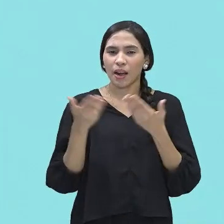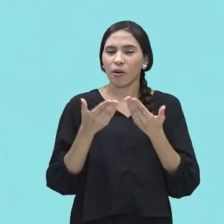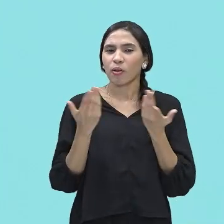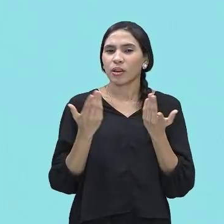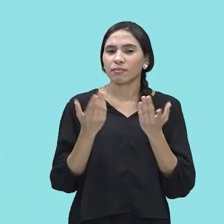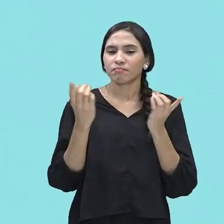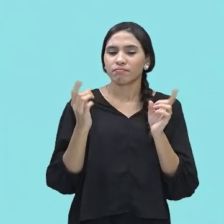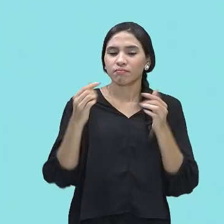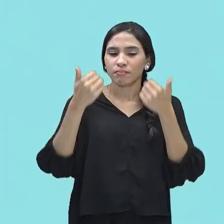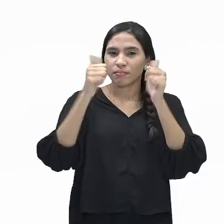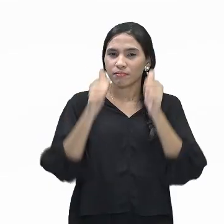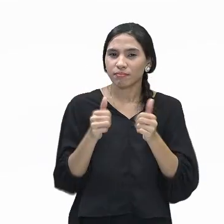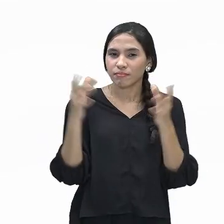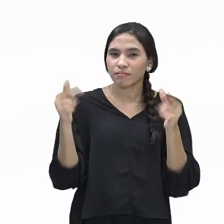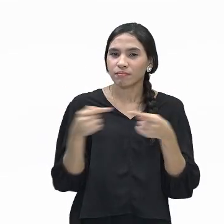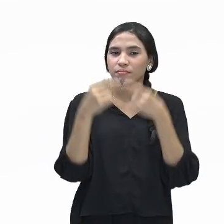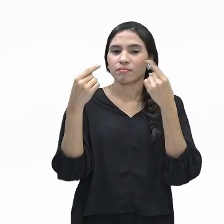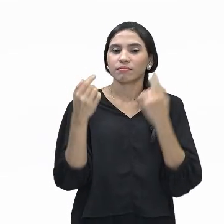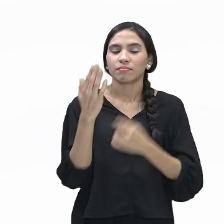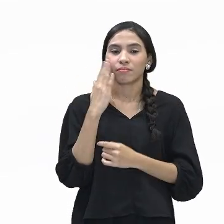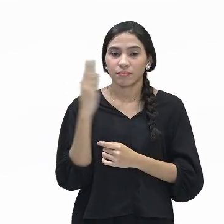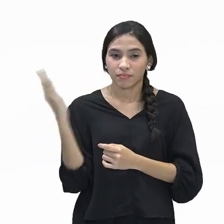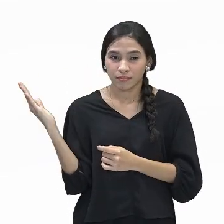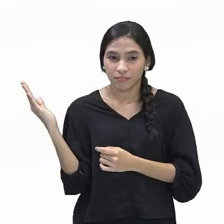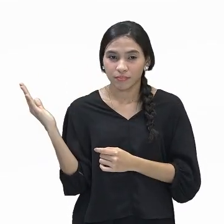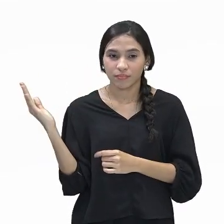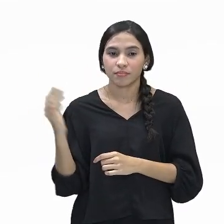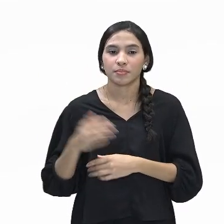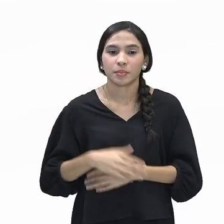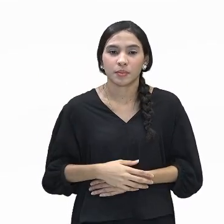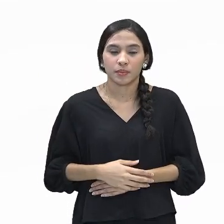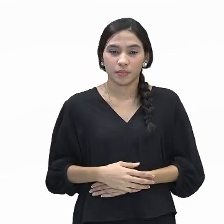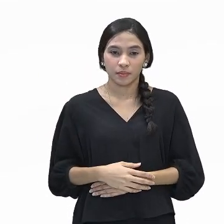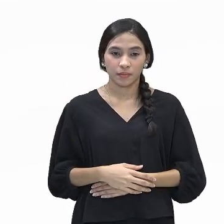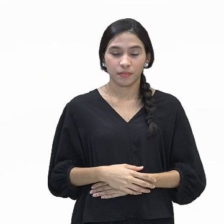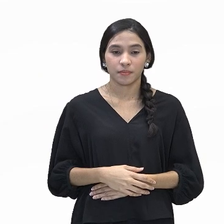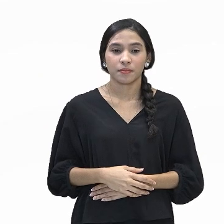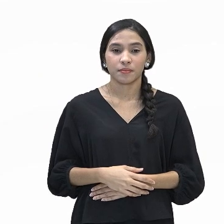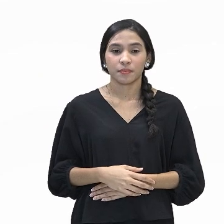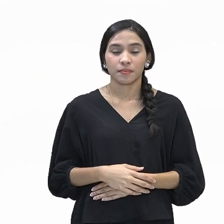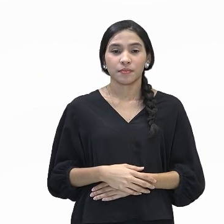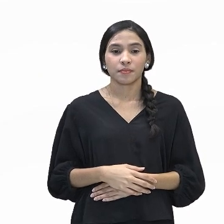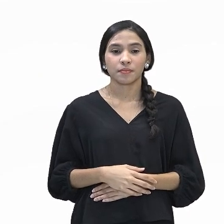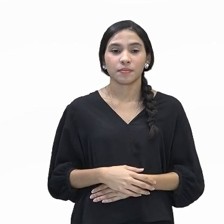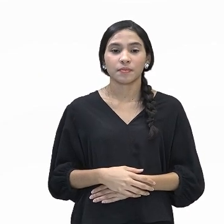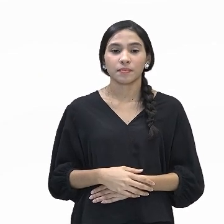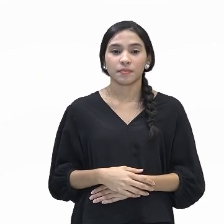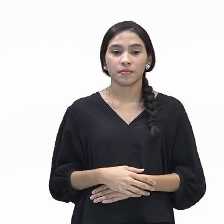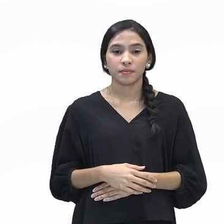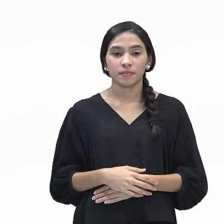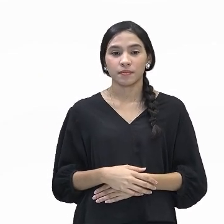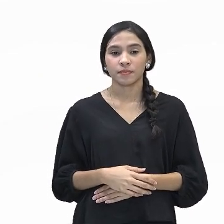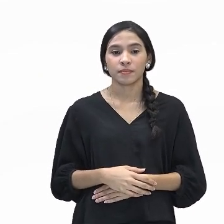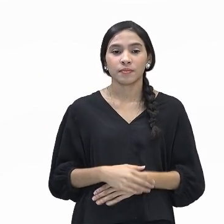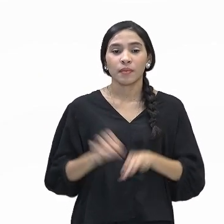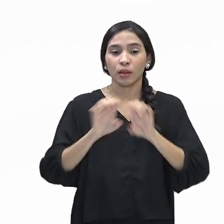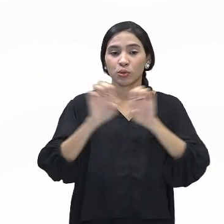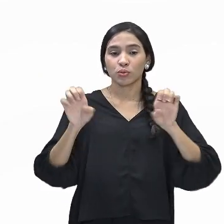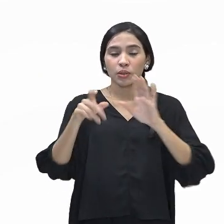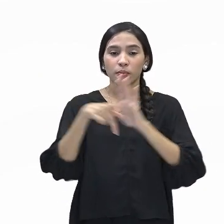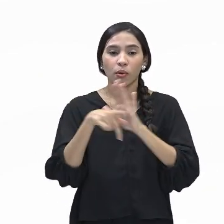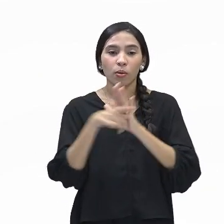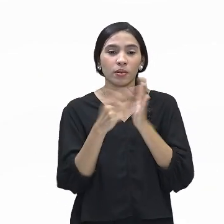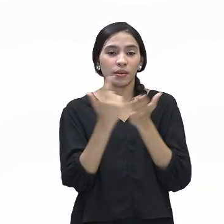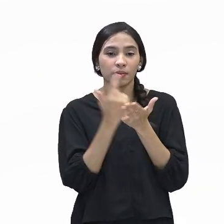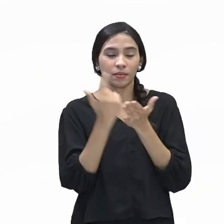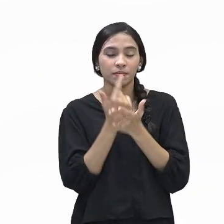Joana e Macabeia? Vejam só, olha só. Só para retomar aqui rapidinho, né? Sobre a estrutura da obra